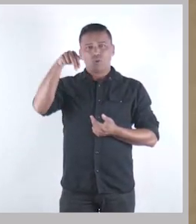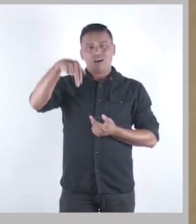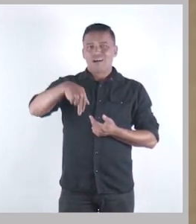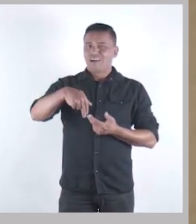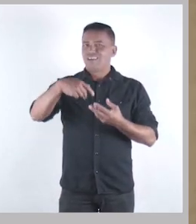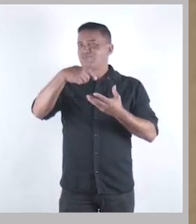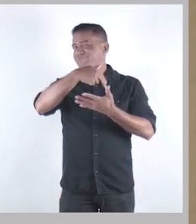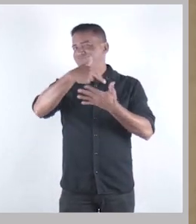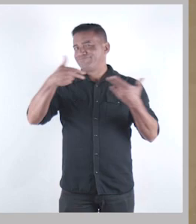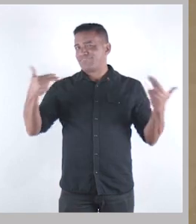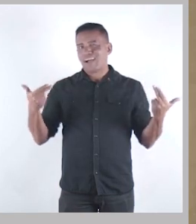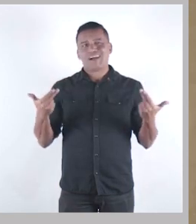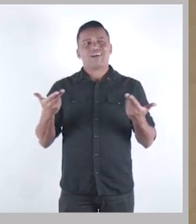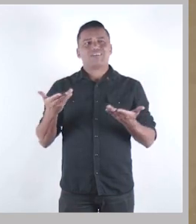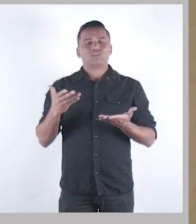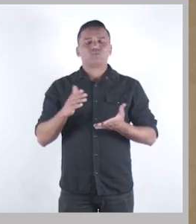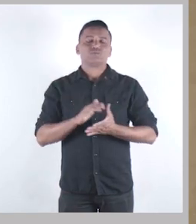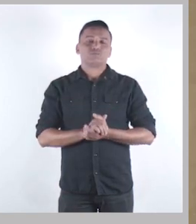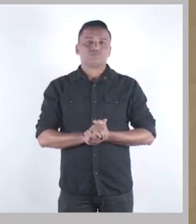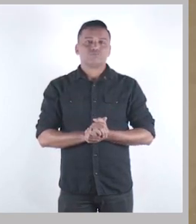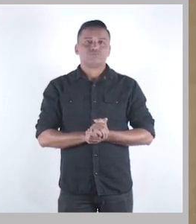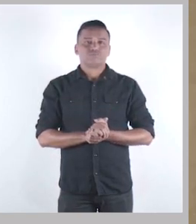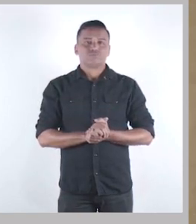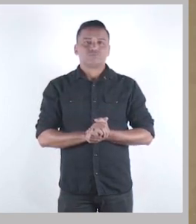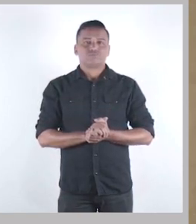espécie de incubadora do ponto